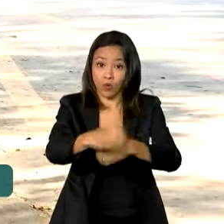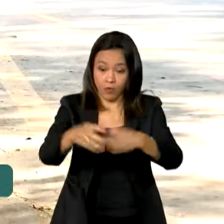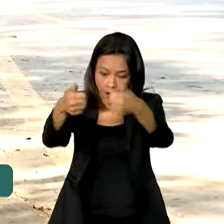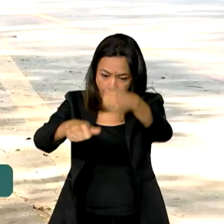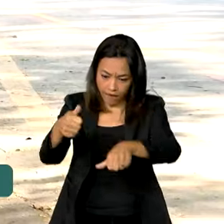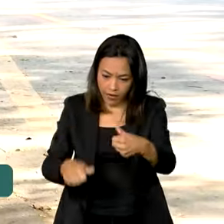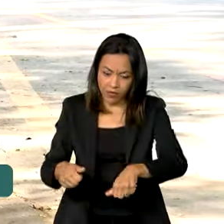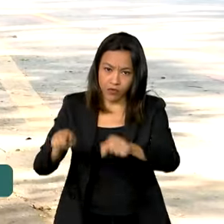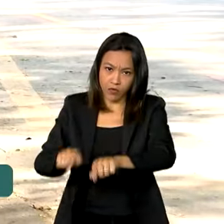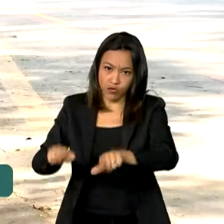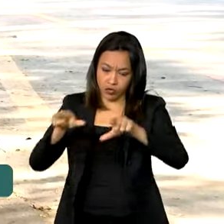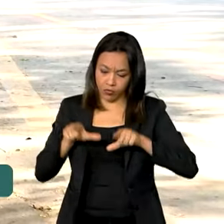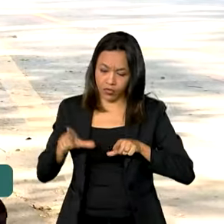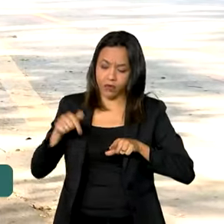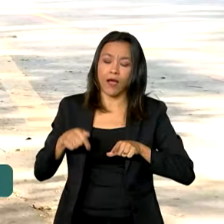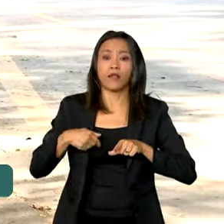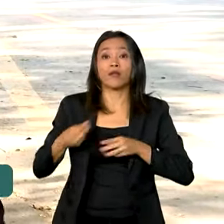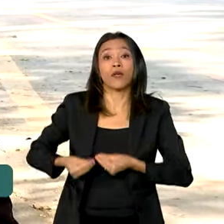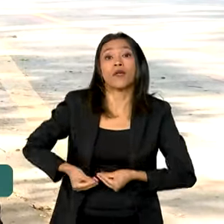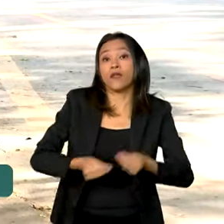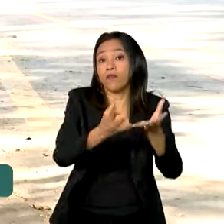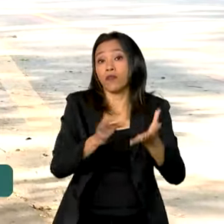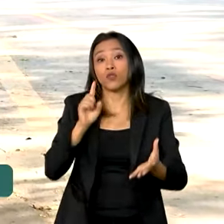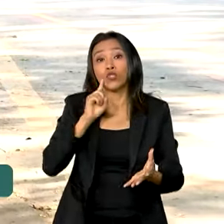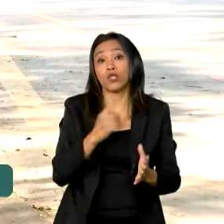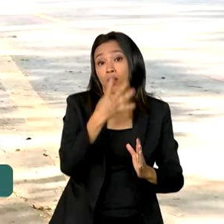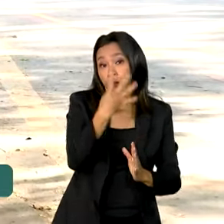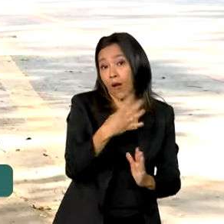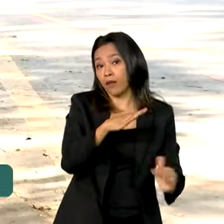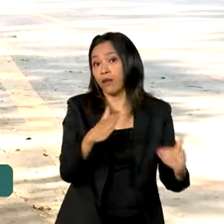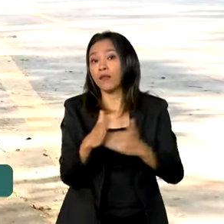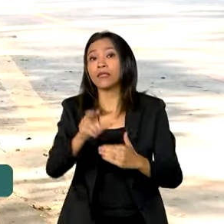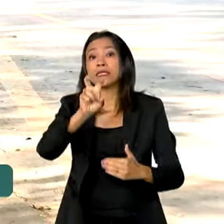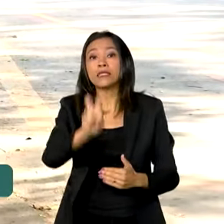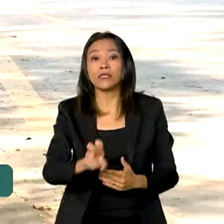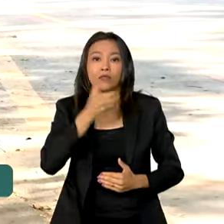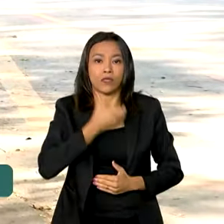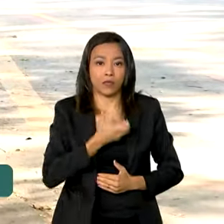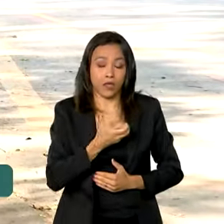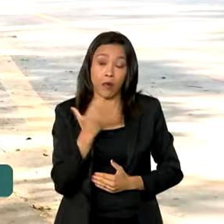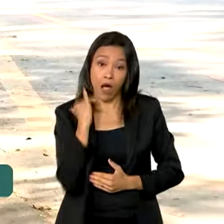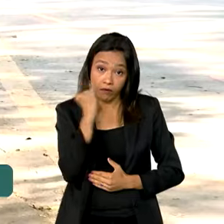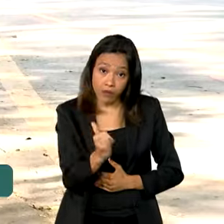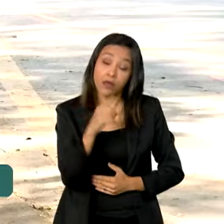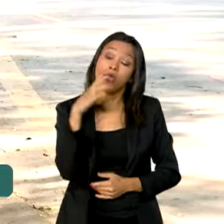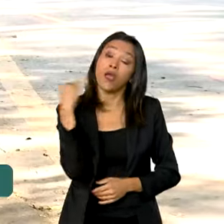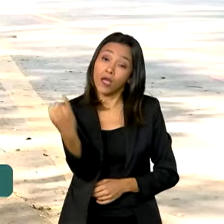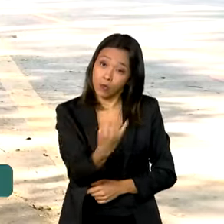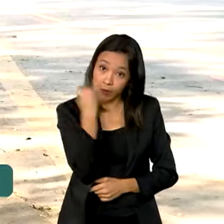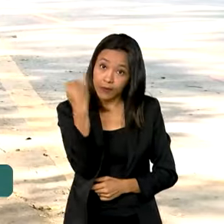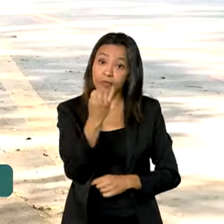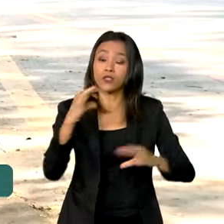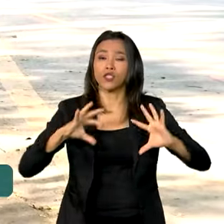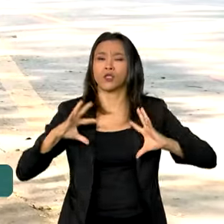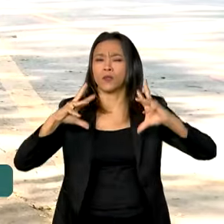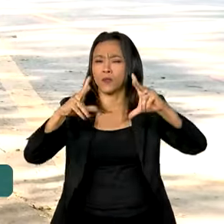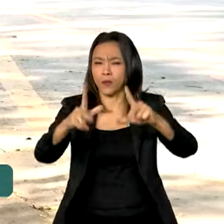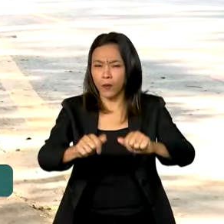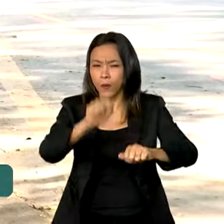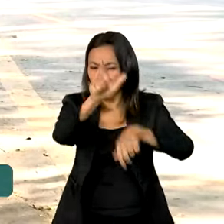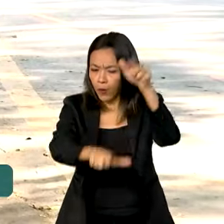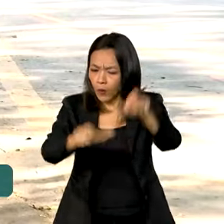títulos deverão enviá-los entre os dias 4 e 5 de dezembro. É importante destacar que todos os concorrentes